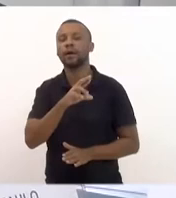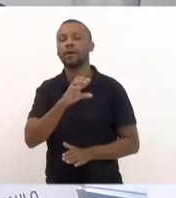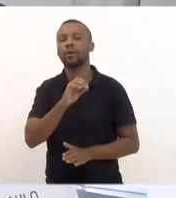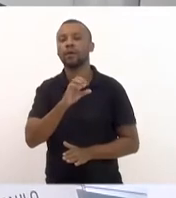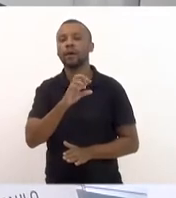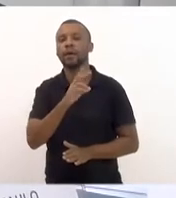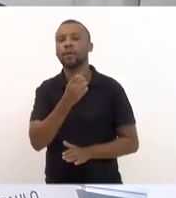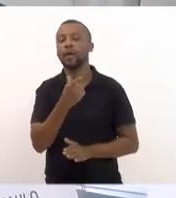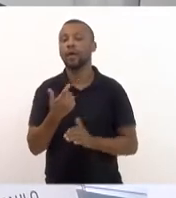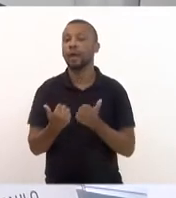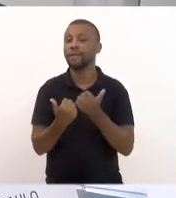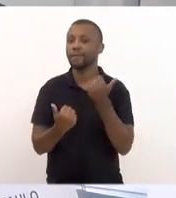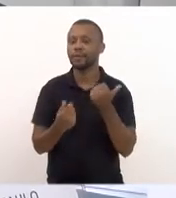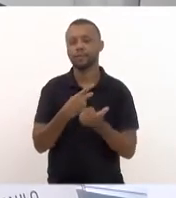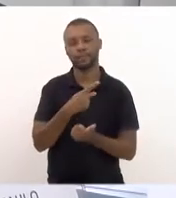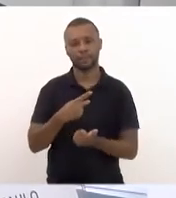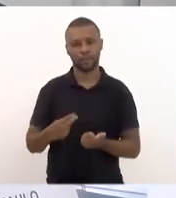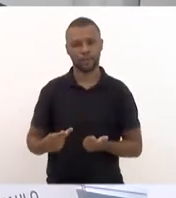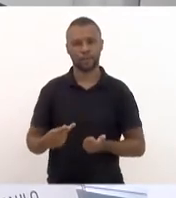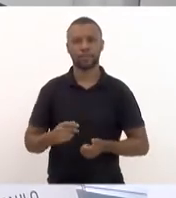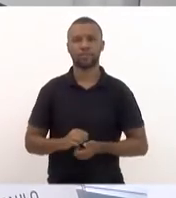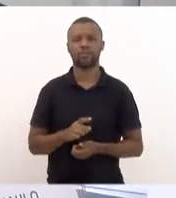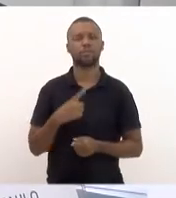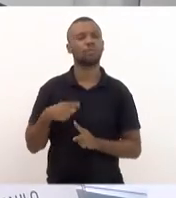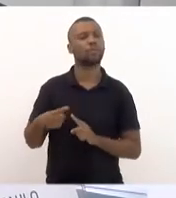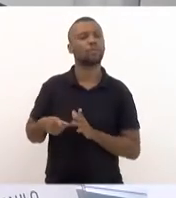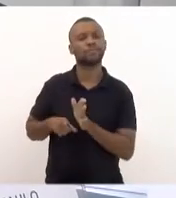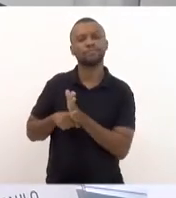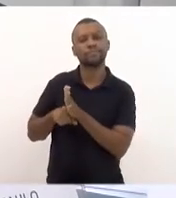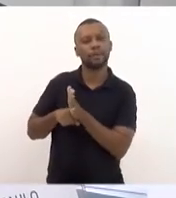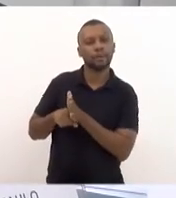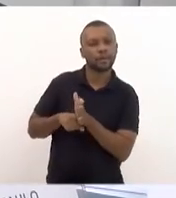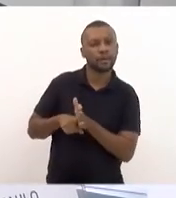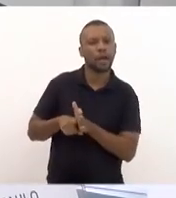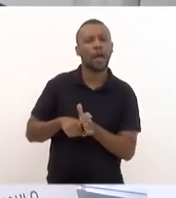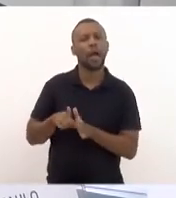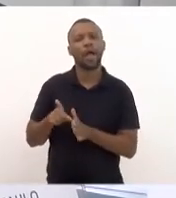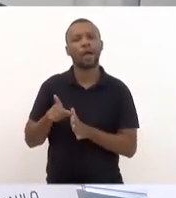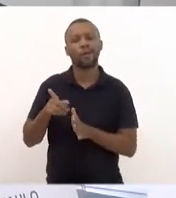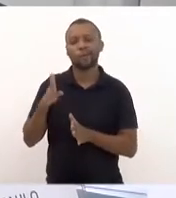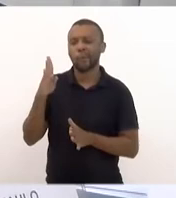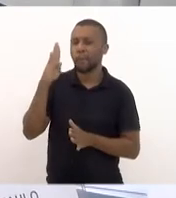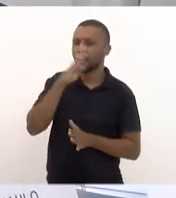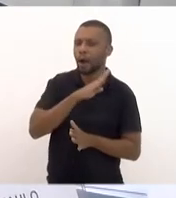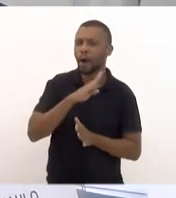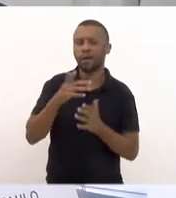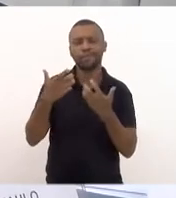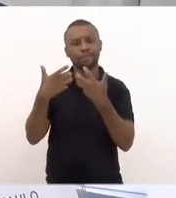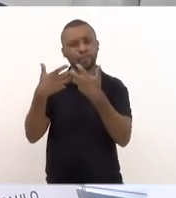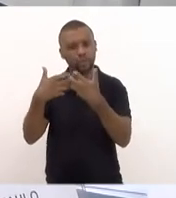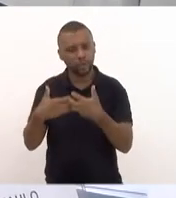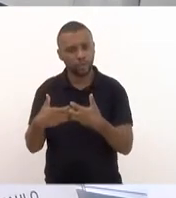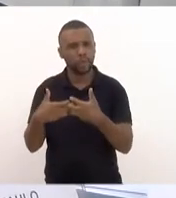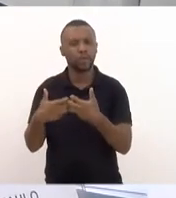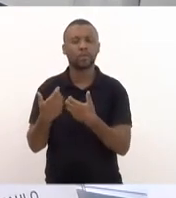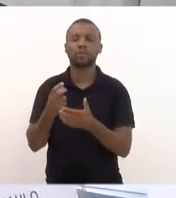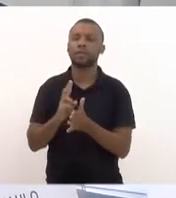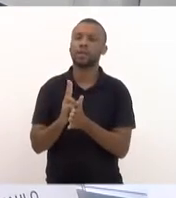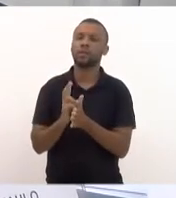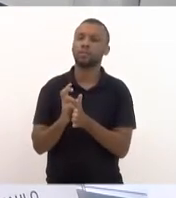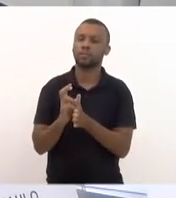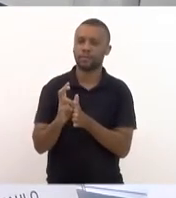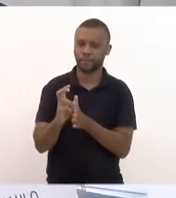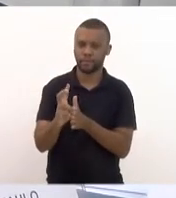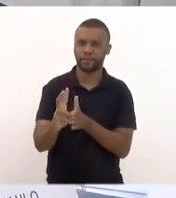para investigar o mau funcionamento da Supervia. E eu destaquei ali